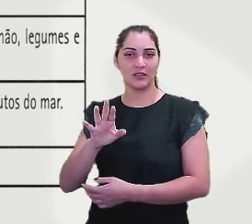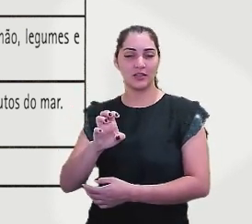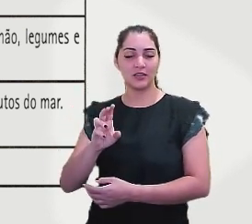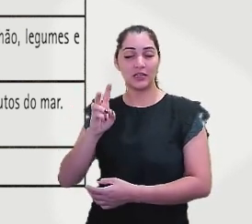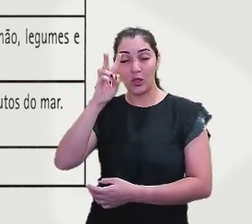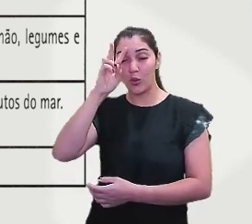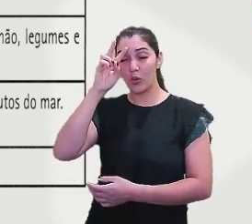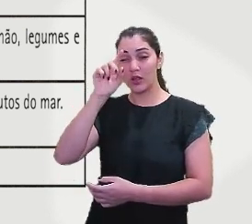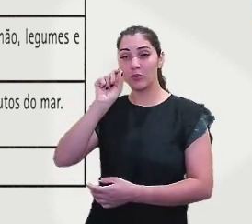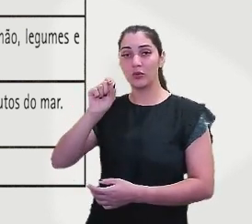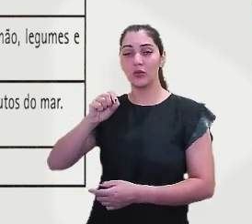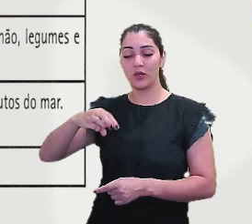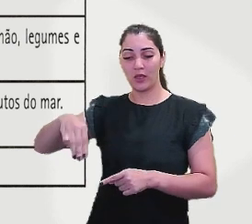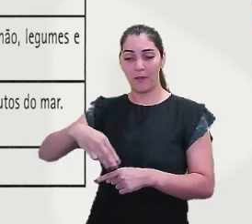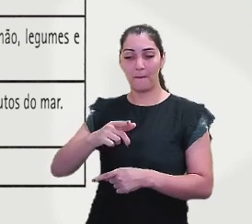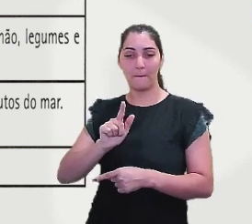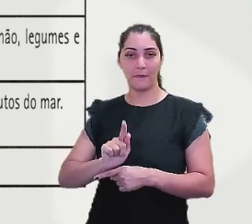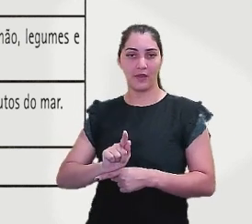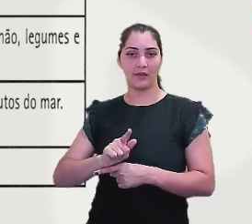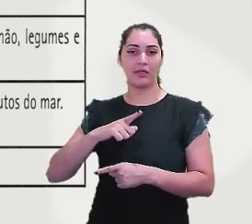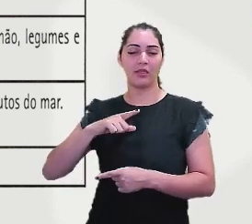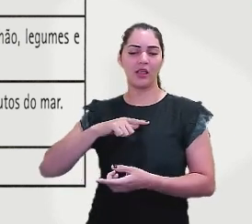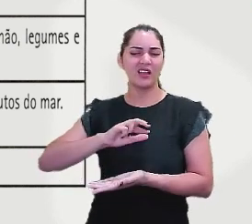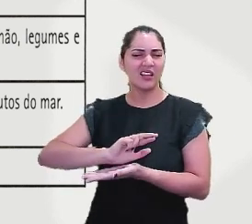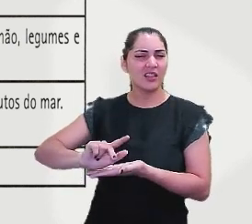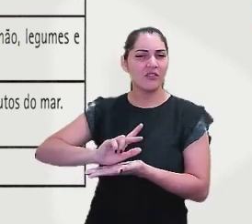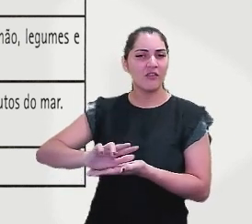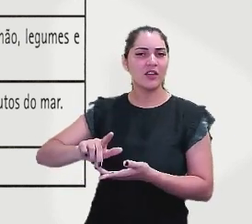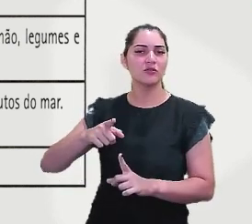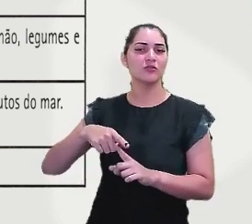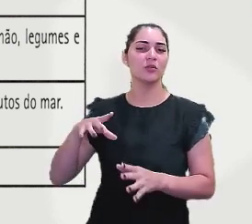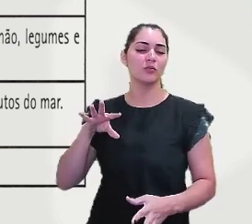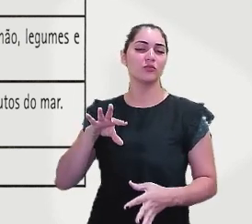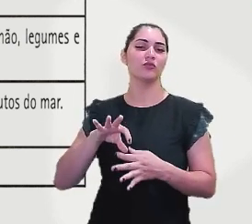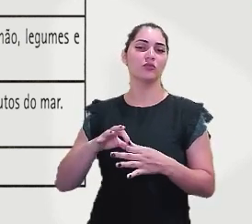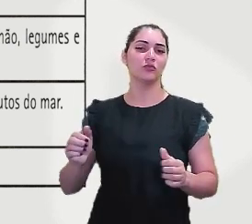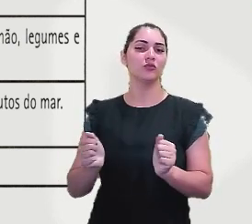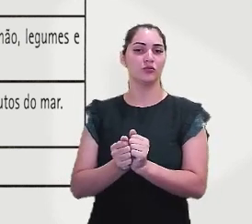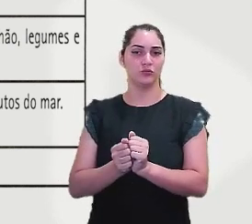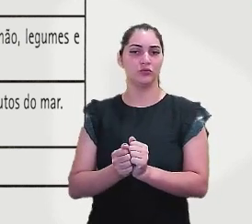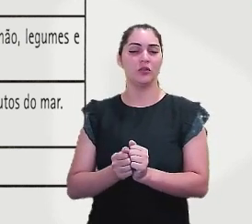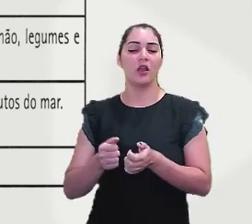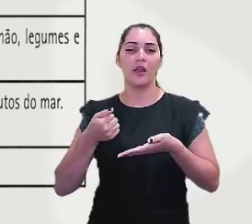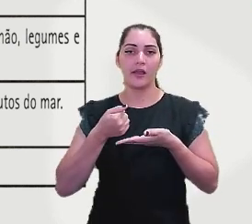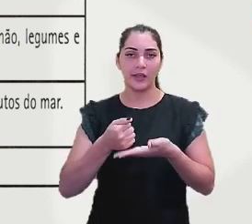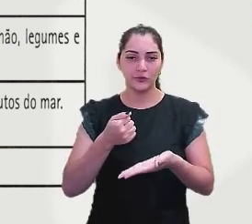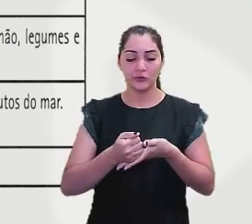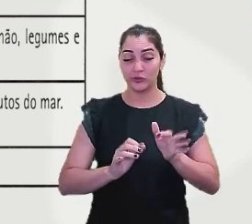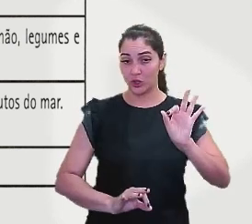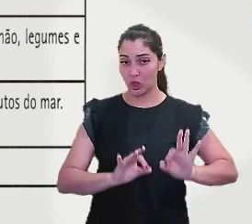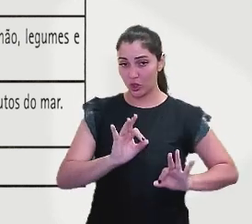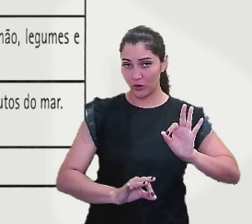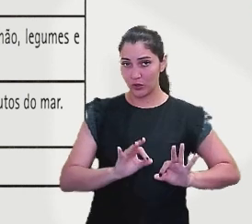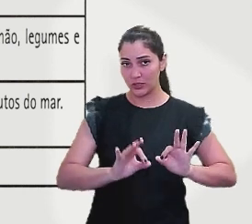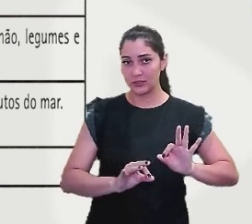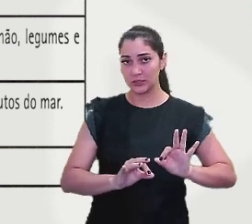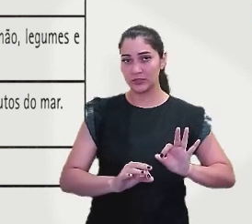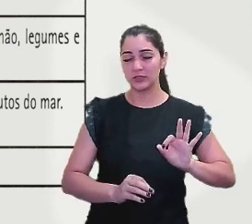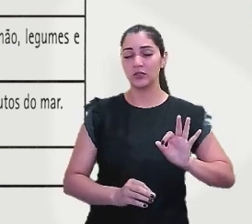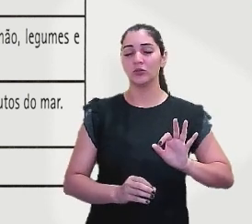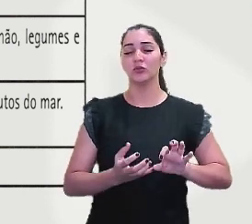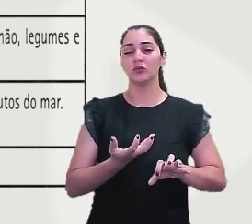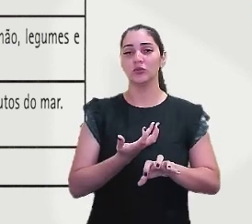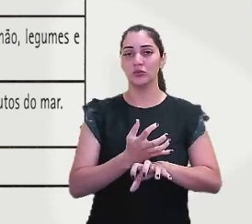várias reações químicas juntos, né, como enzimas, vitaminas, ajuda na formação dos ossos, é isso que você está ouvindo, e no funcionamento